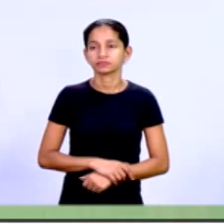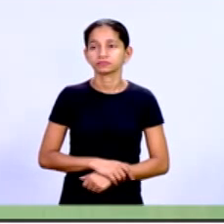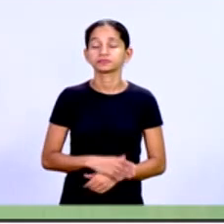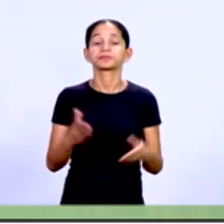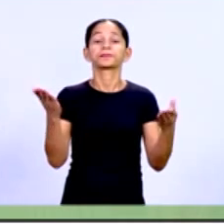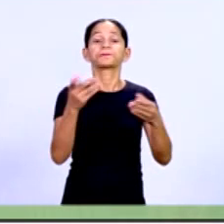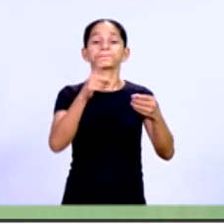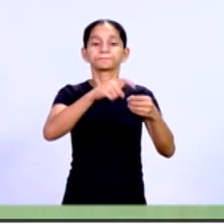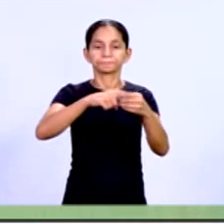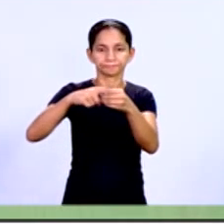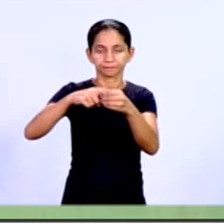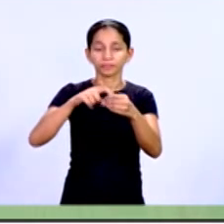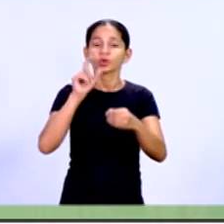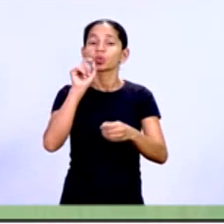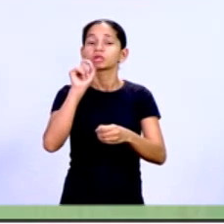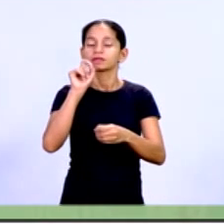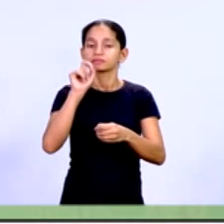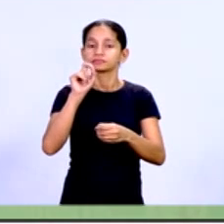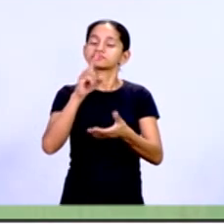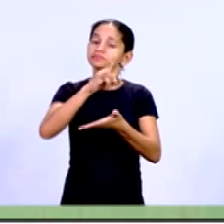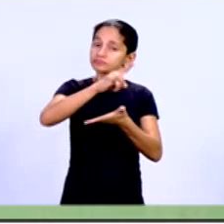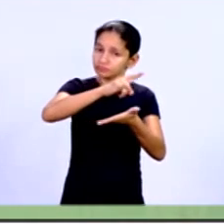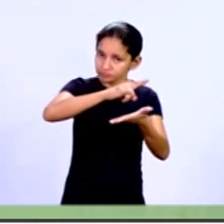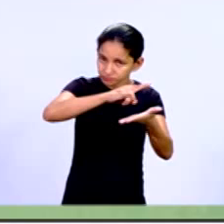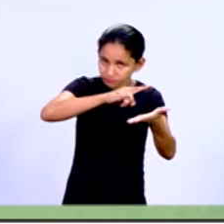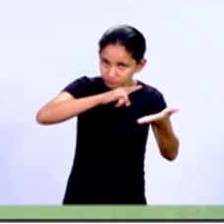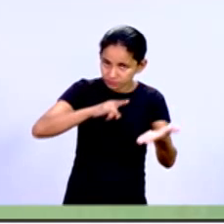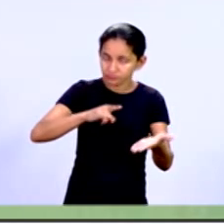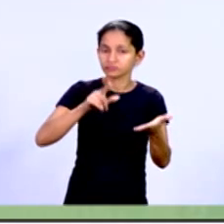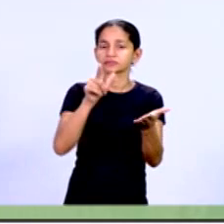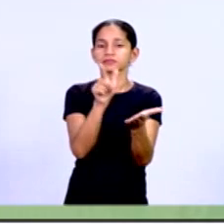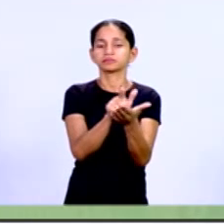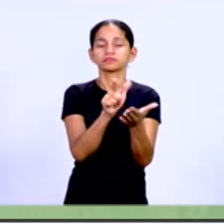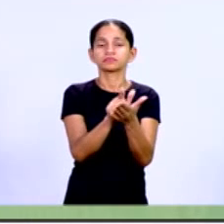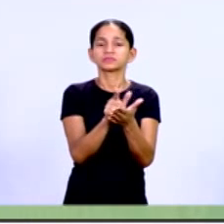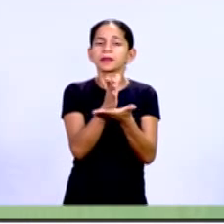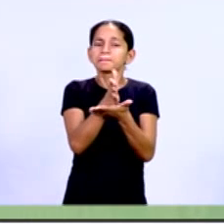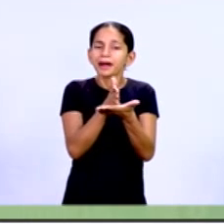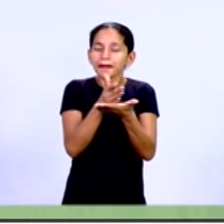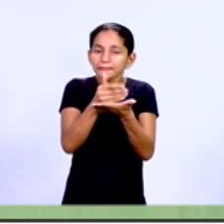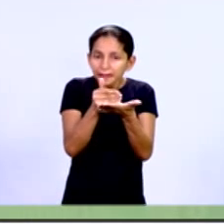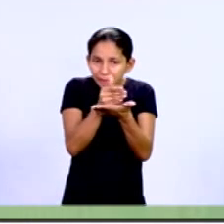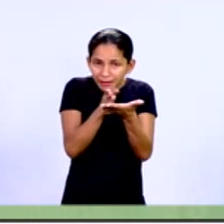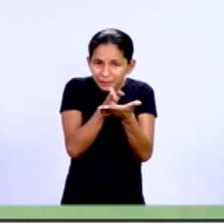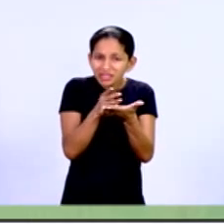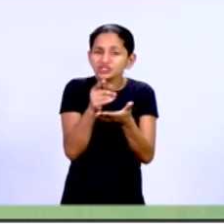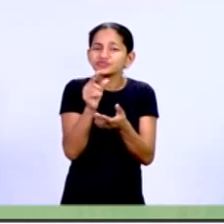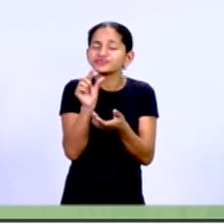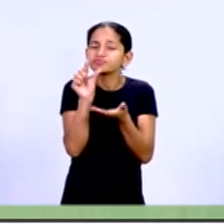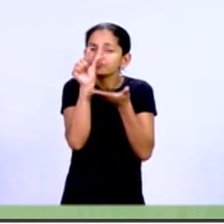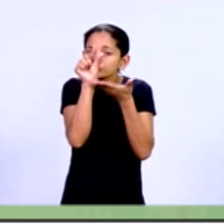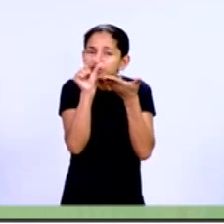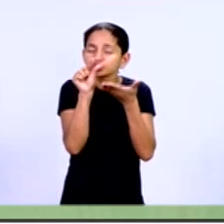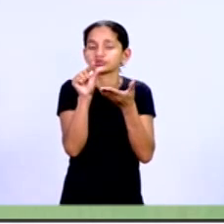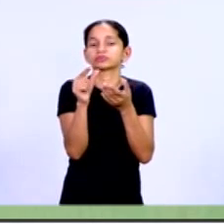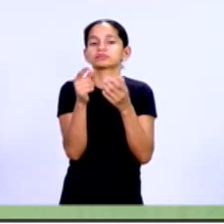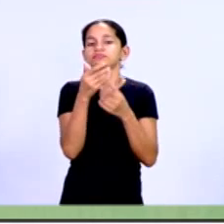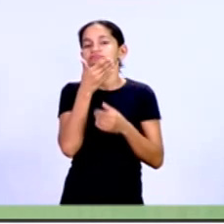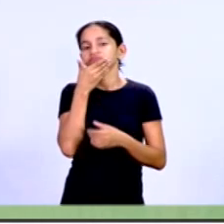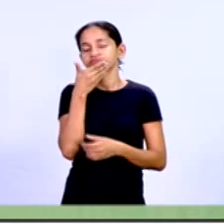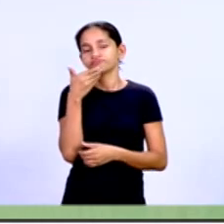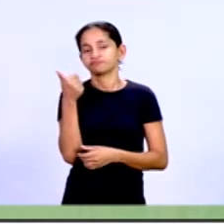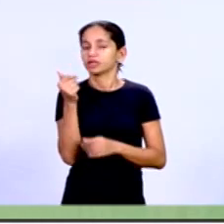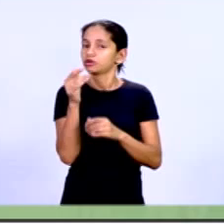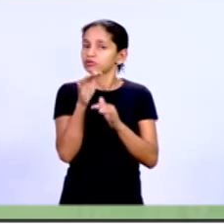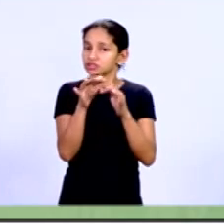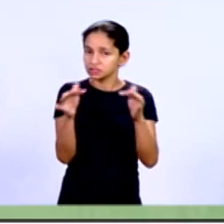As ações constituem-se em títulos representativos de menor fração do capital social de uma empresa. Sociedade anônima, sociedade